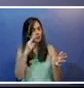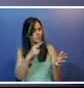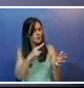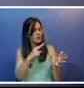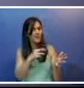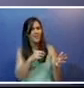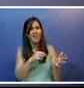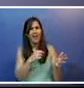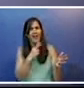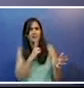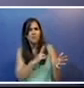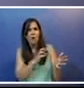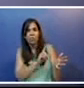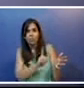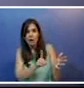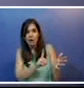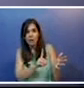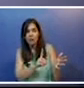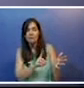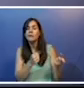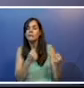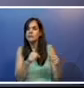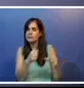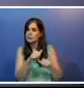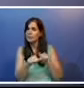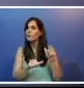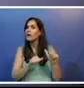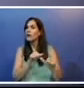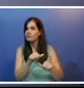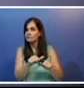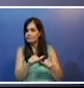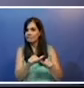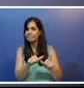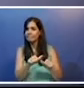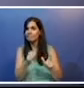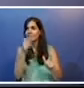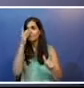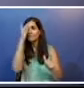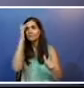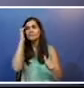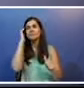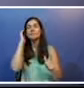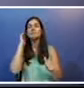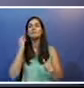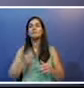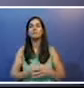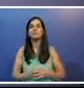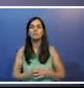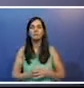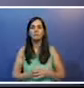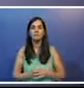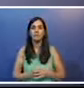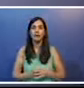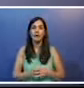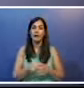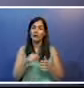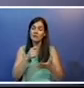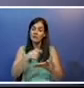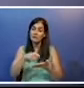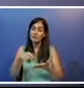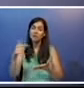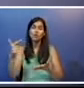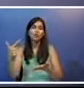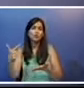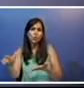alterações necessárias. Se necessário, reescreva frases ou trechos com problemas. Caso